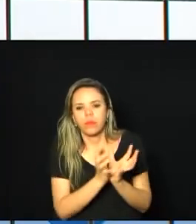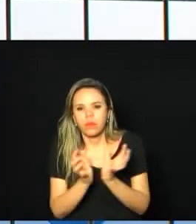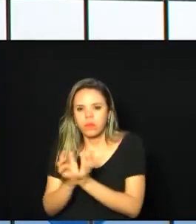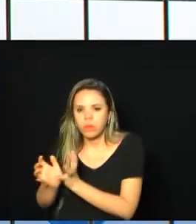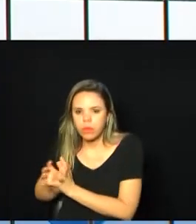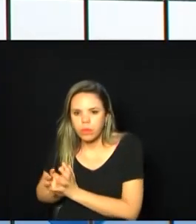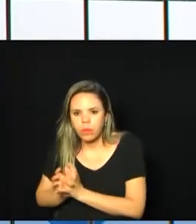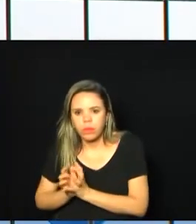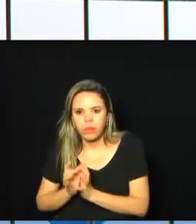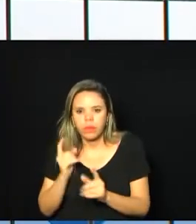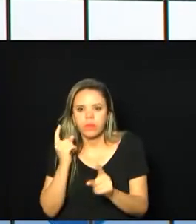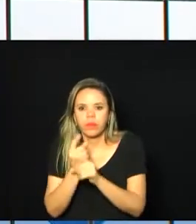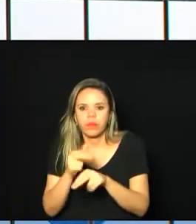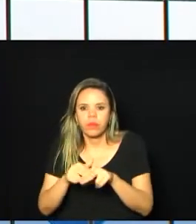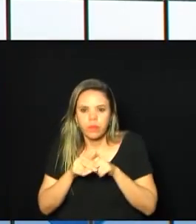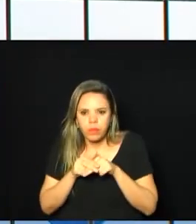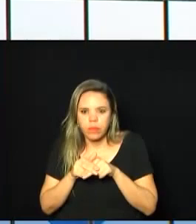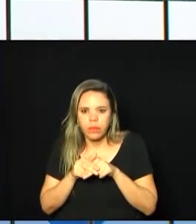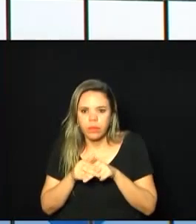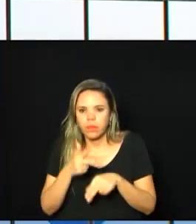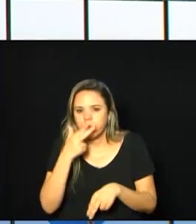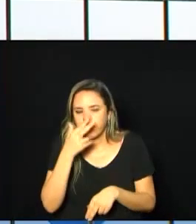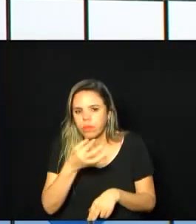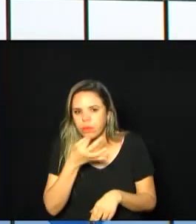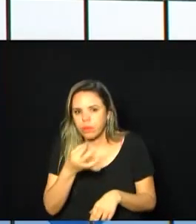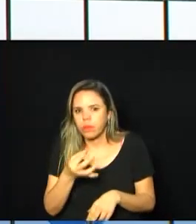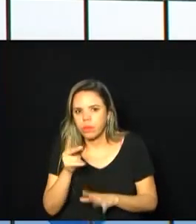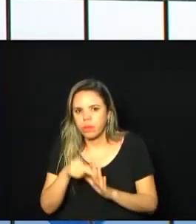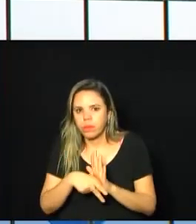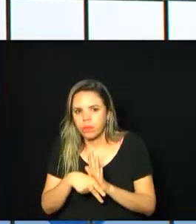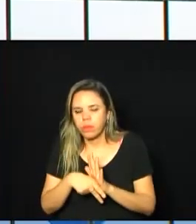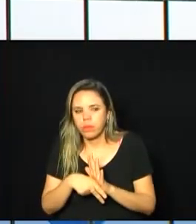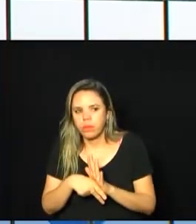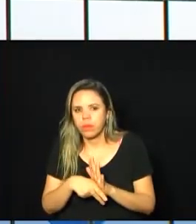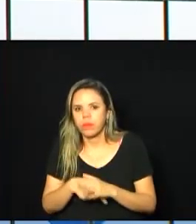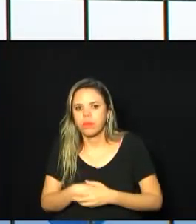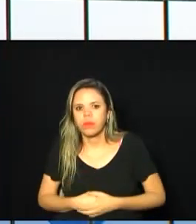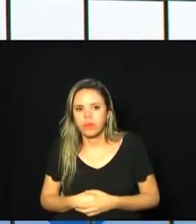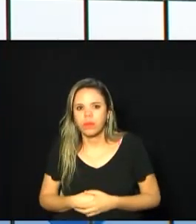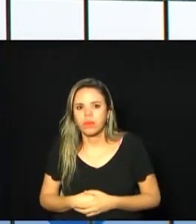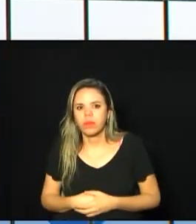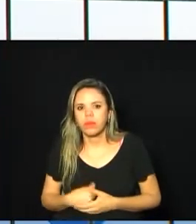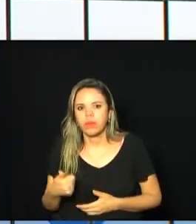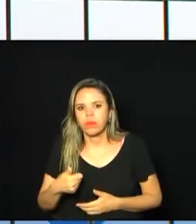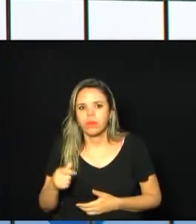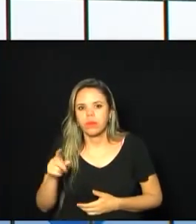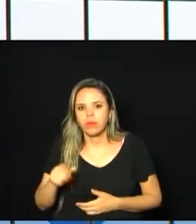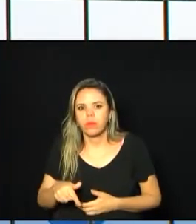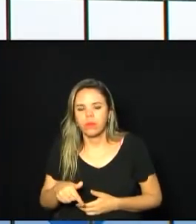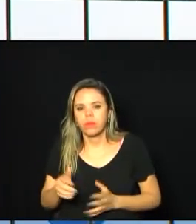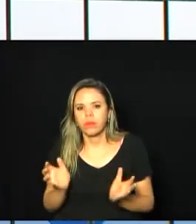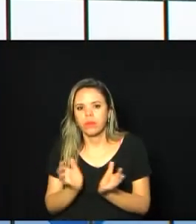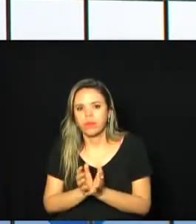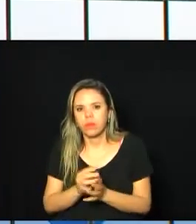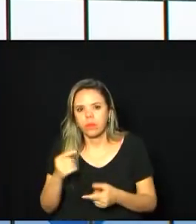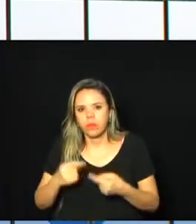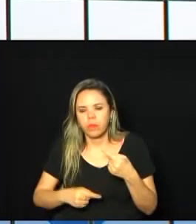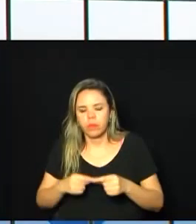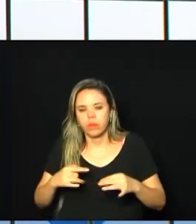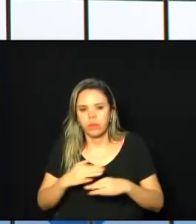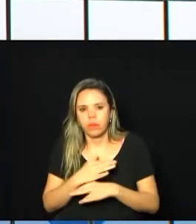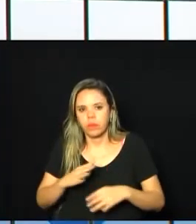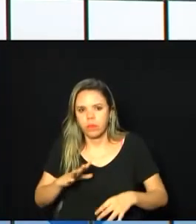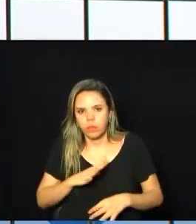que vão se encontrar justamente para dar parecer a projetos da pauta. A primeira delas é a Comissão de Política